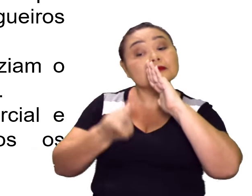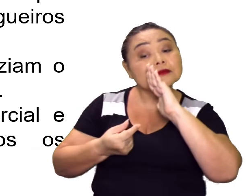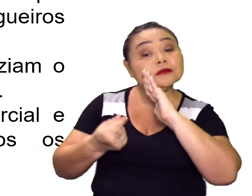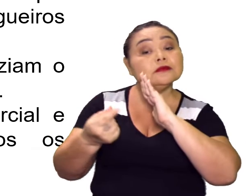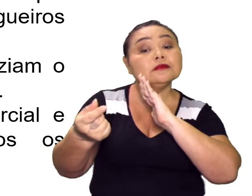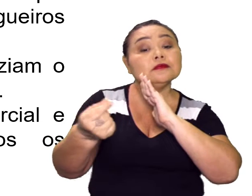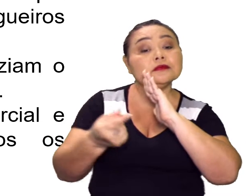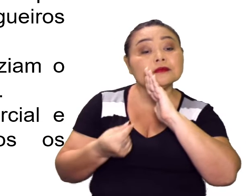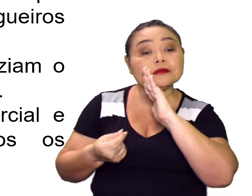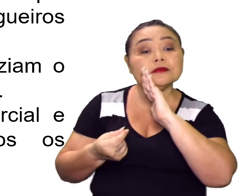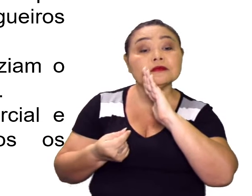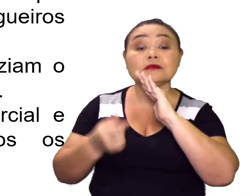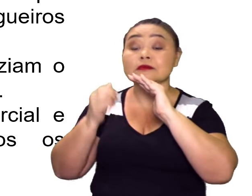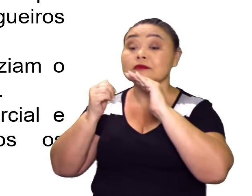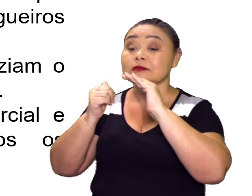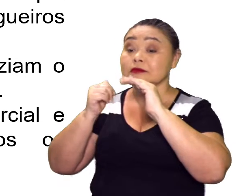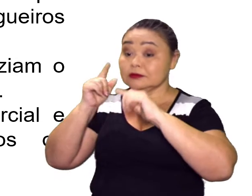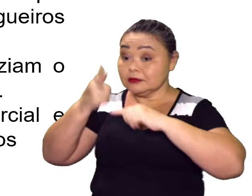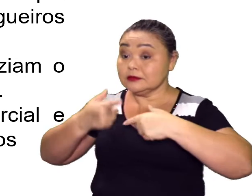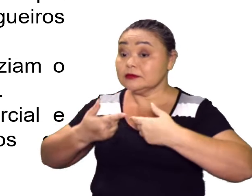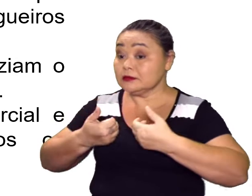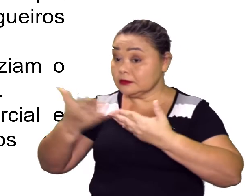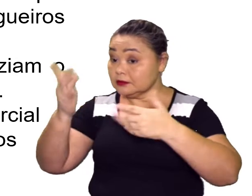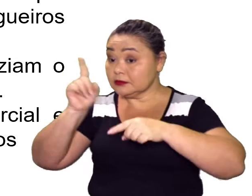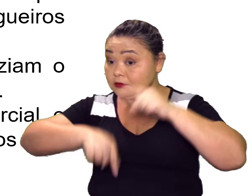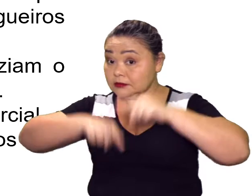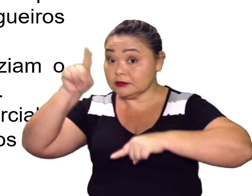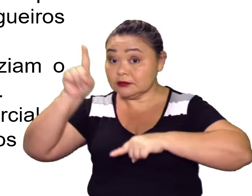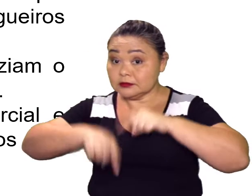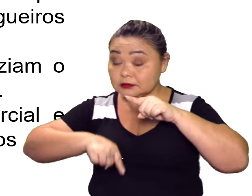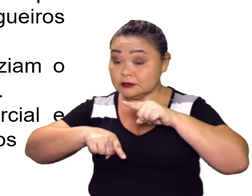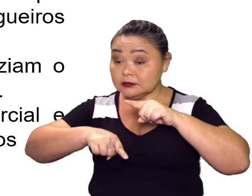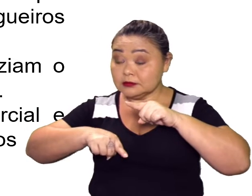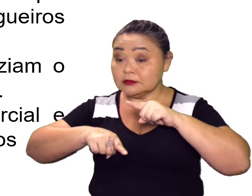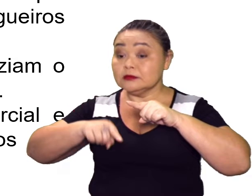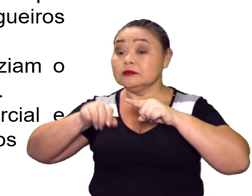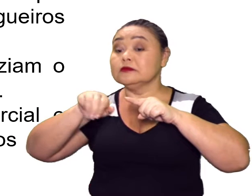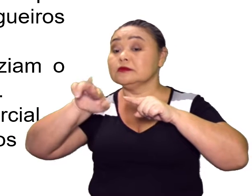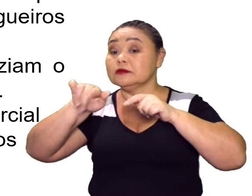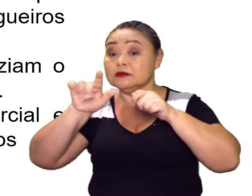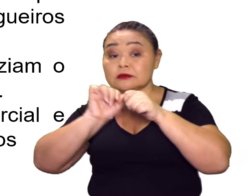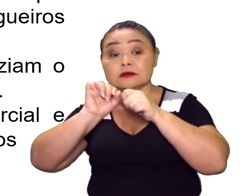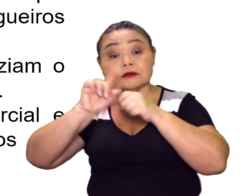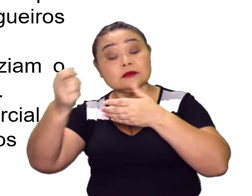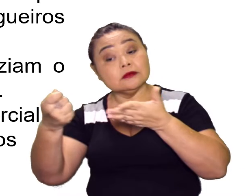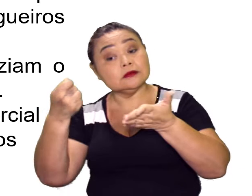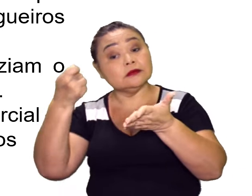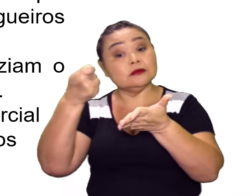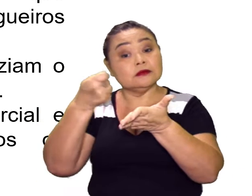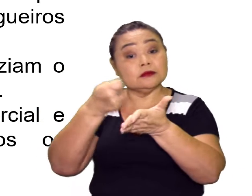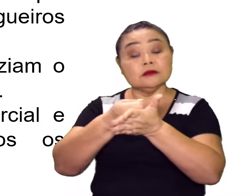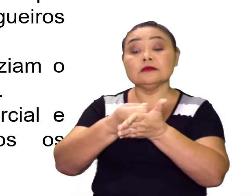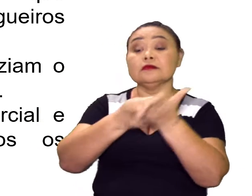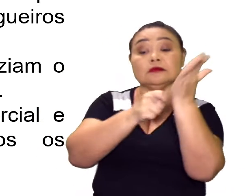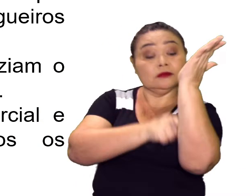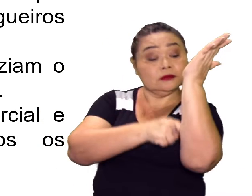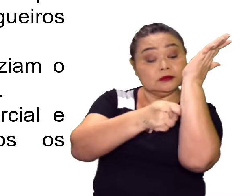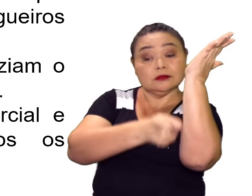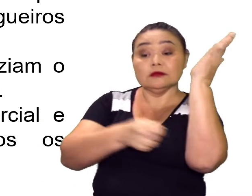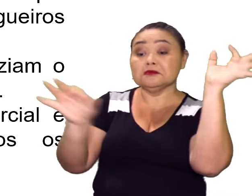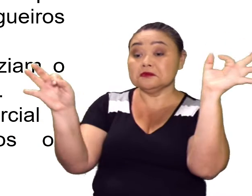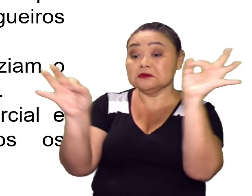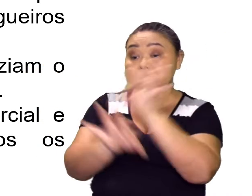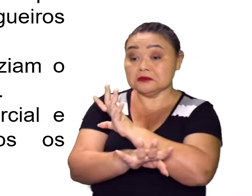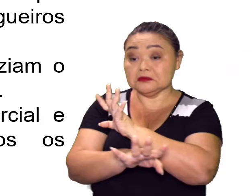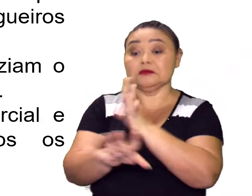estabelecimentos comerciais que despachavam as mercadorias para os seringais e, em troca, eles recebiam a borracha.